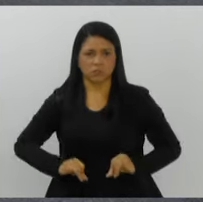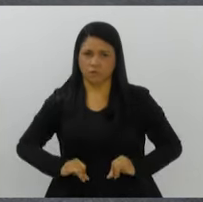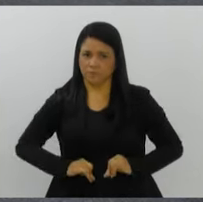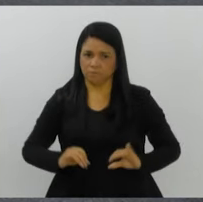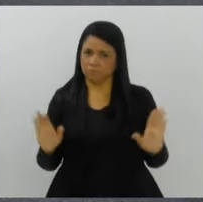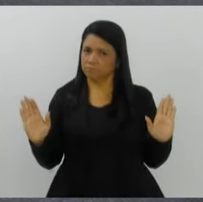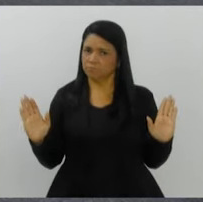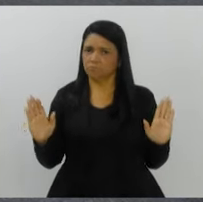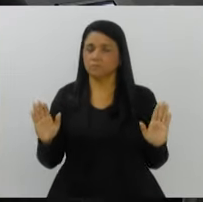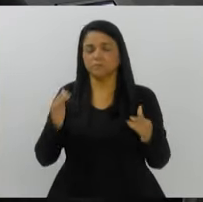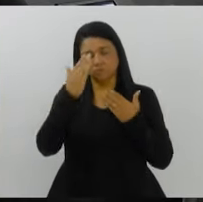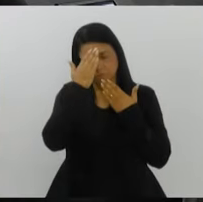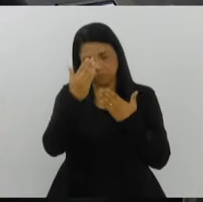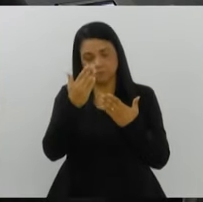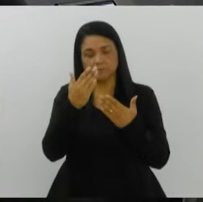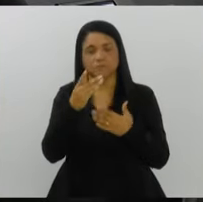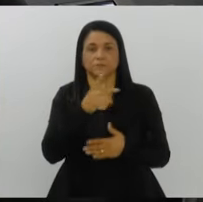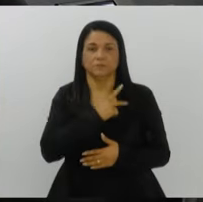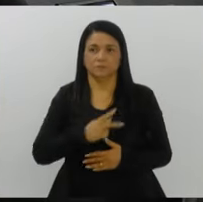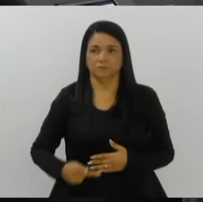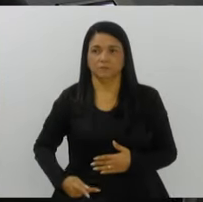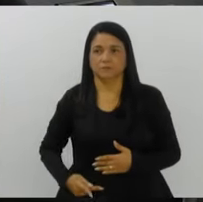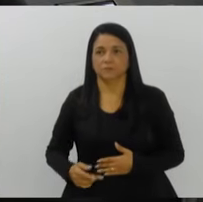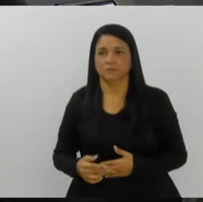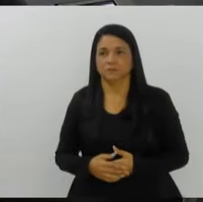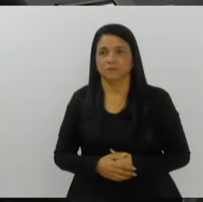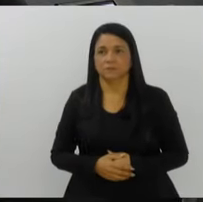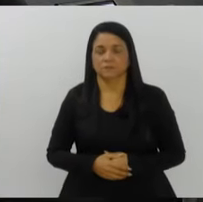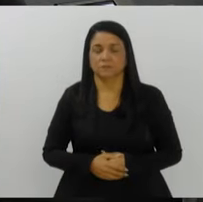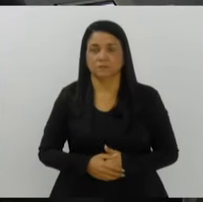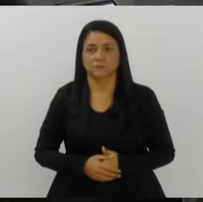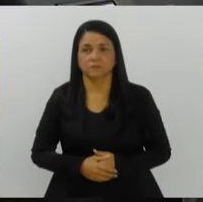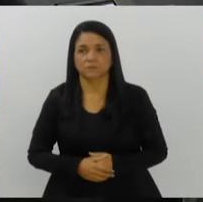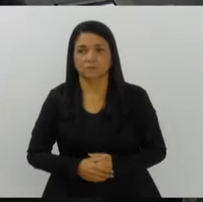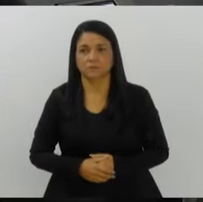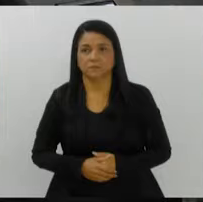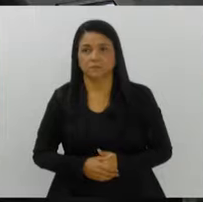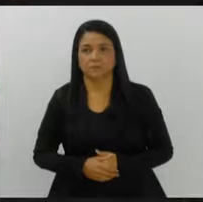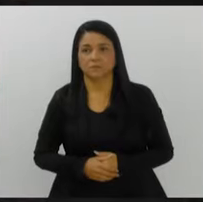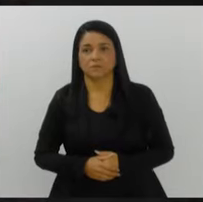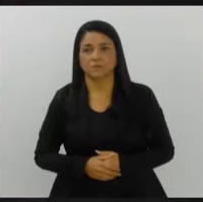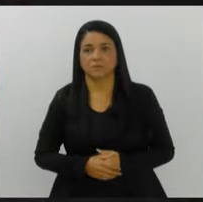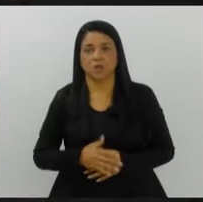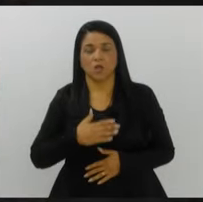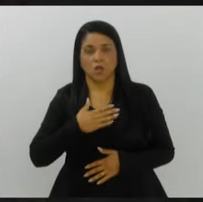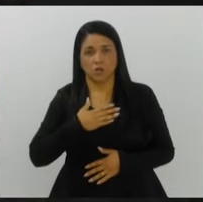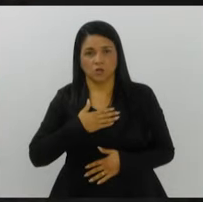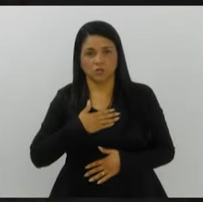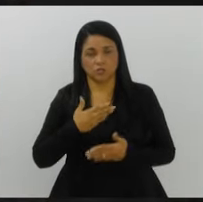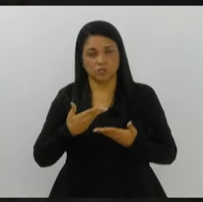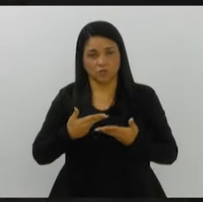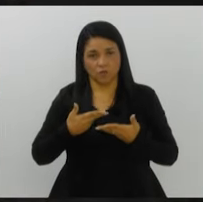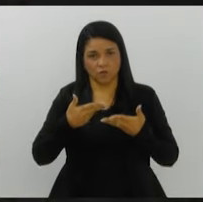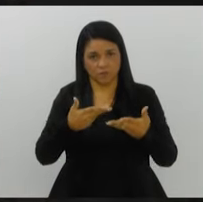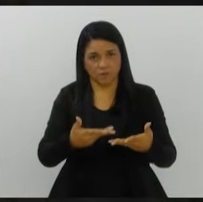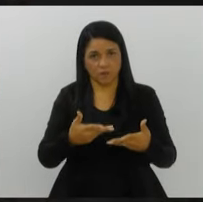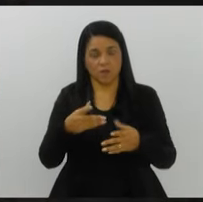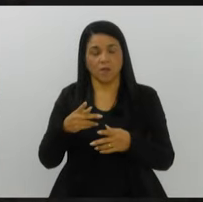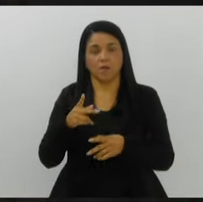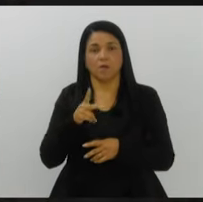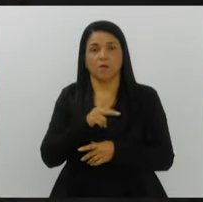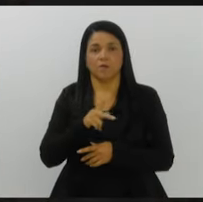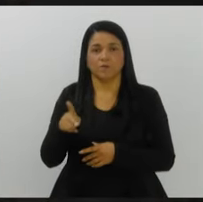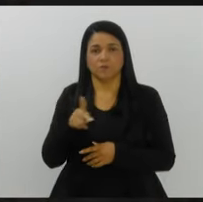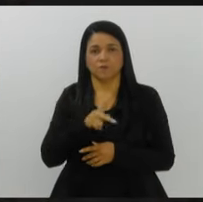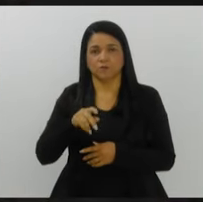obrigada, senhora presidenta. Presidenta, só pedir para... Gostaria de convidar o deputado professor Josimar para assumir os